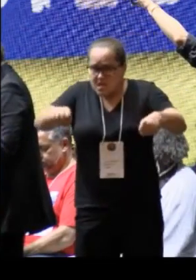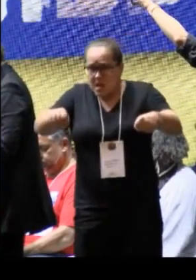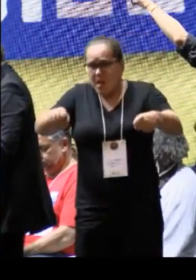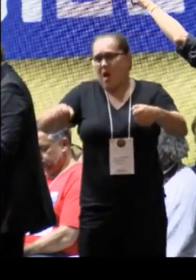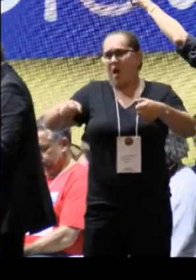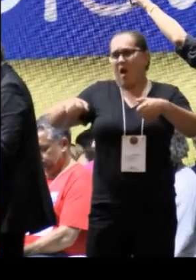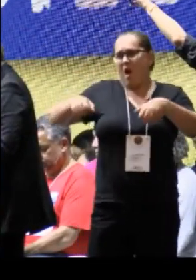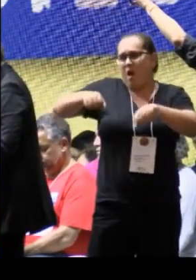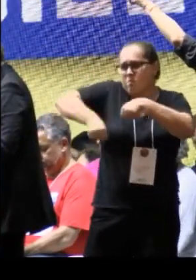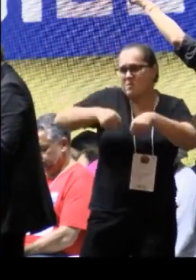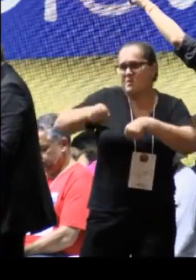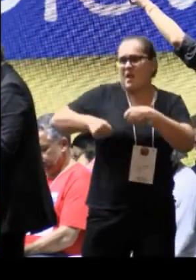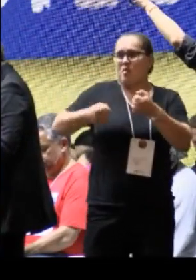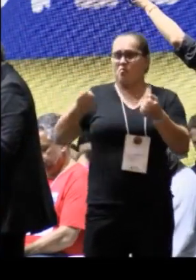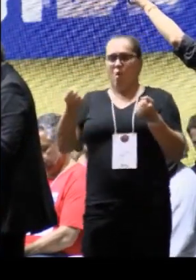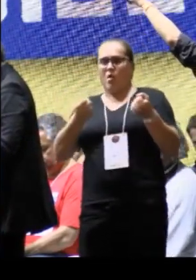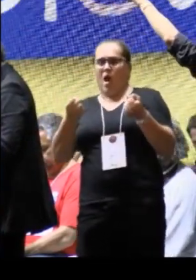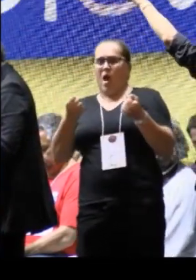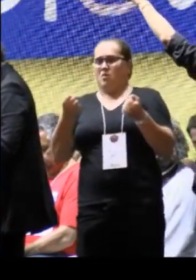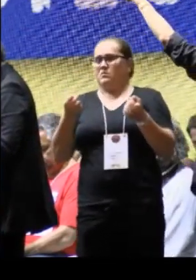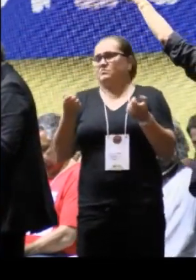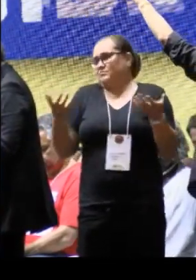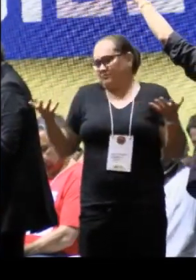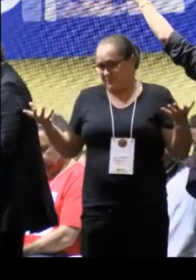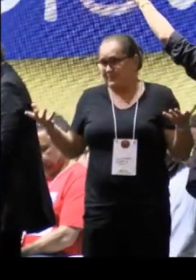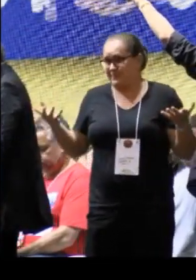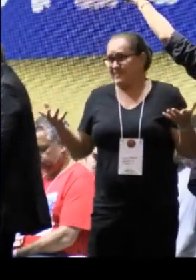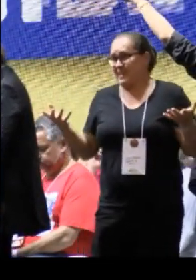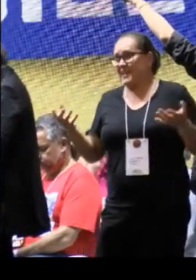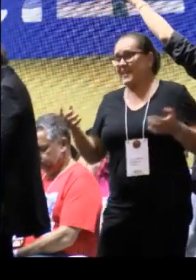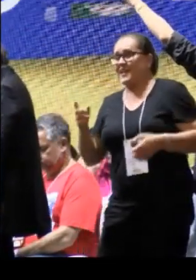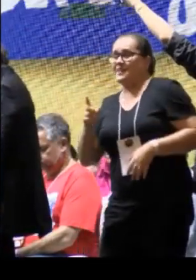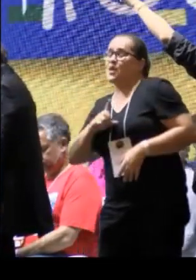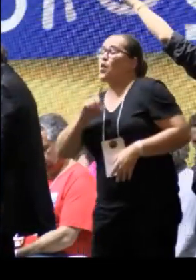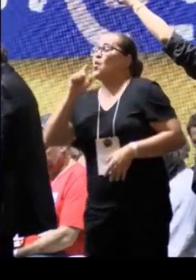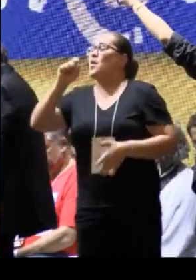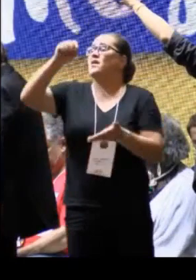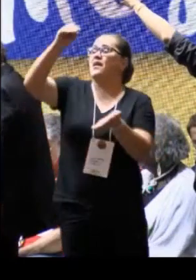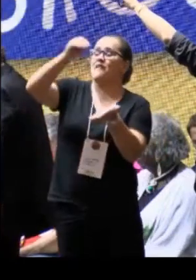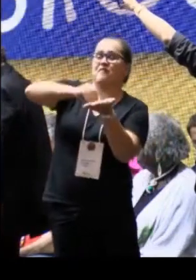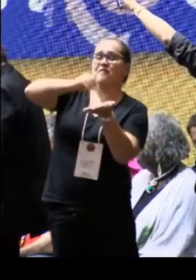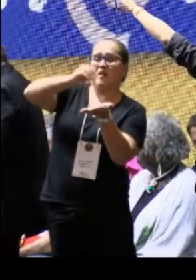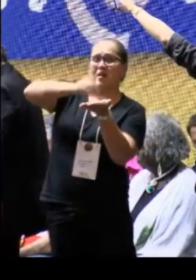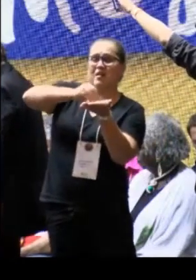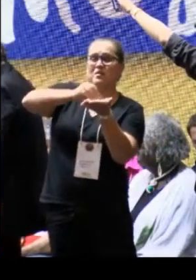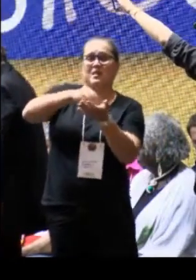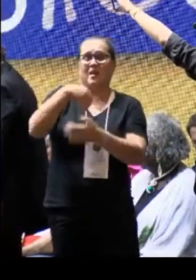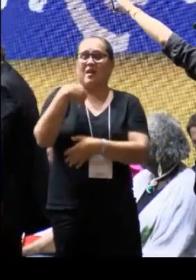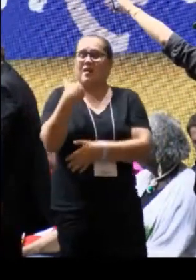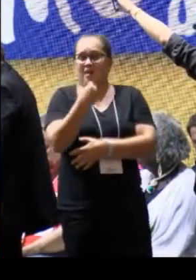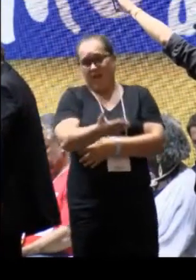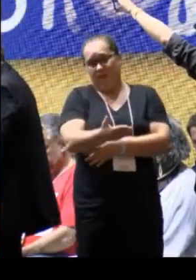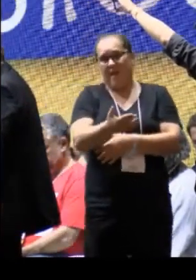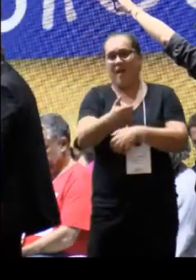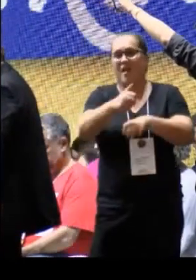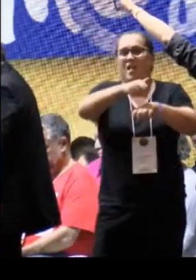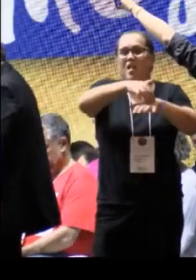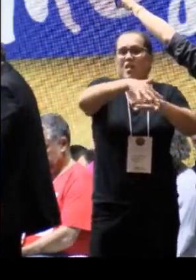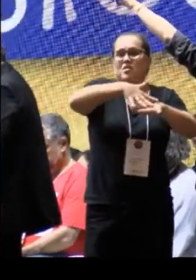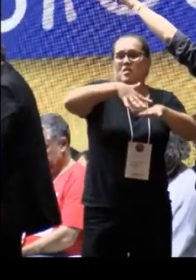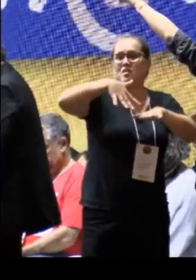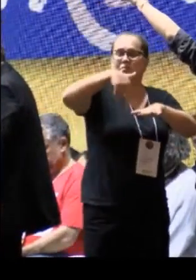desesperadamente todo santo dia. Este é o lugar que resta aos deserdados de um modelo neoliberal